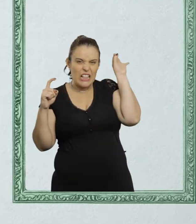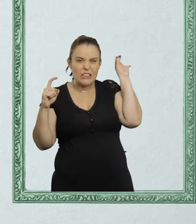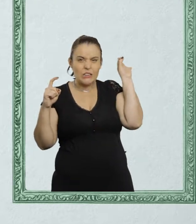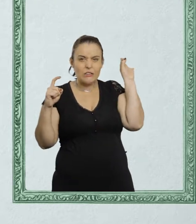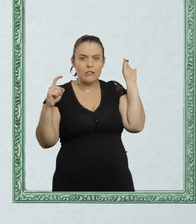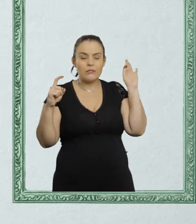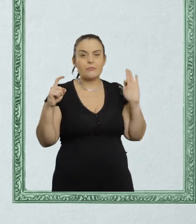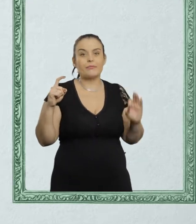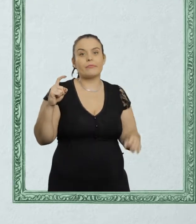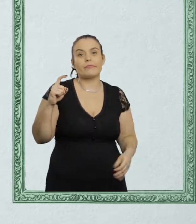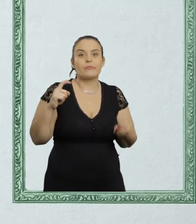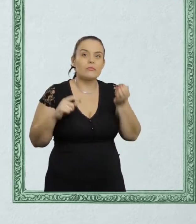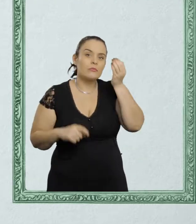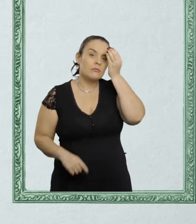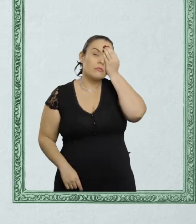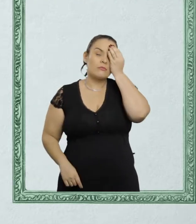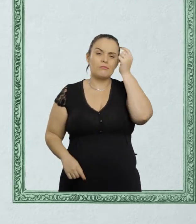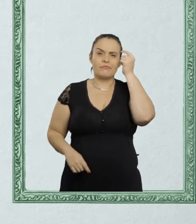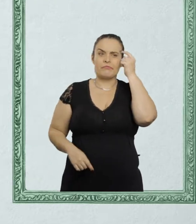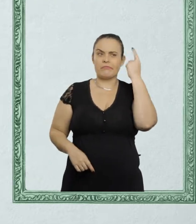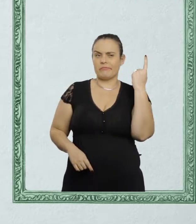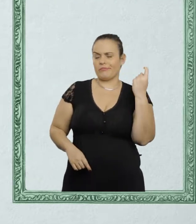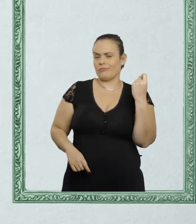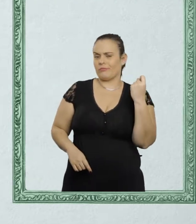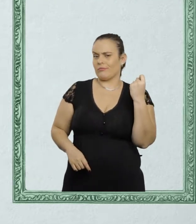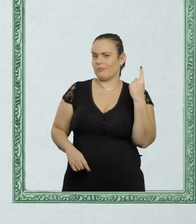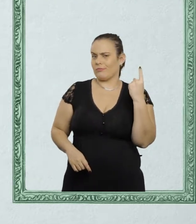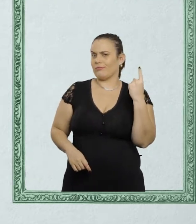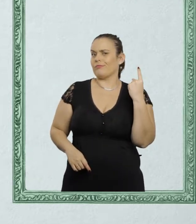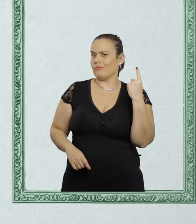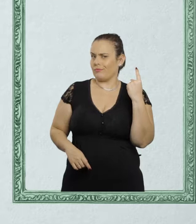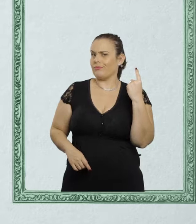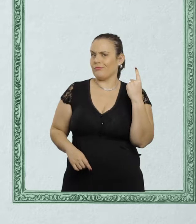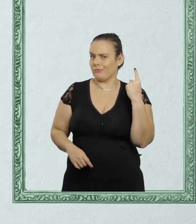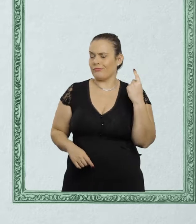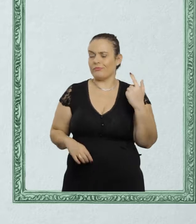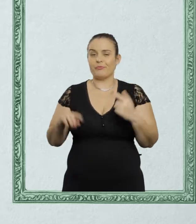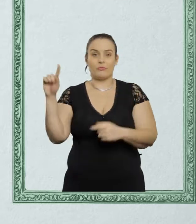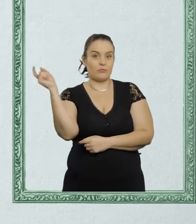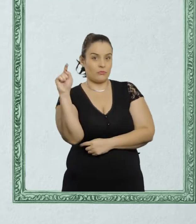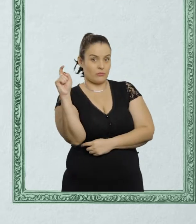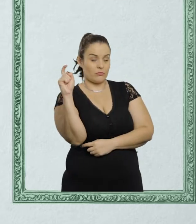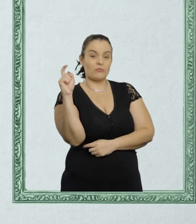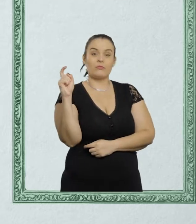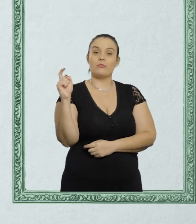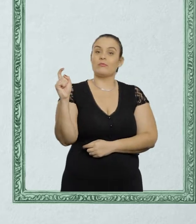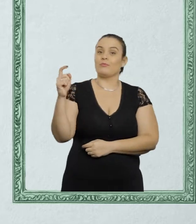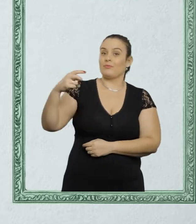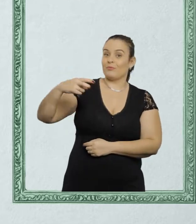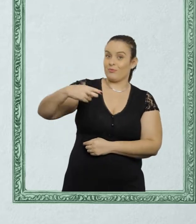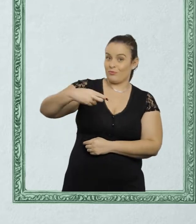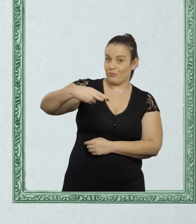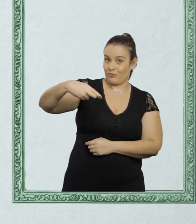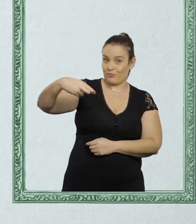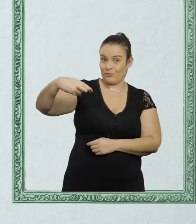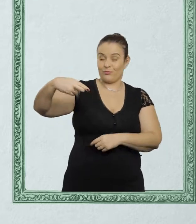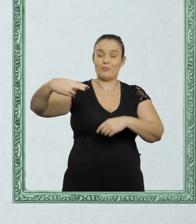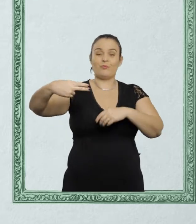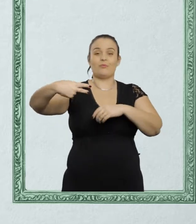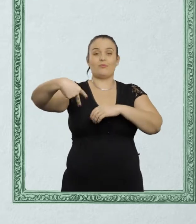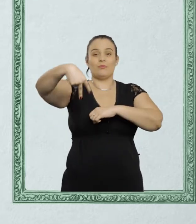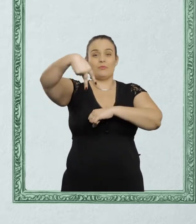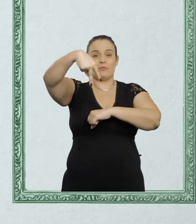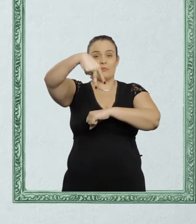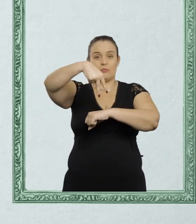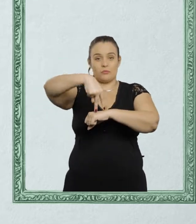que não tinha dado essa ordem. Os piratas acharam muito esquisito. Capitão Gancho e Peter